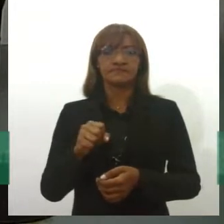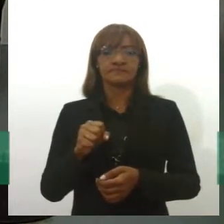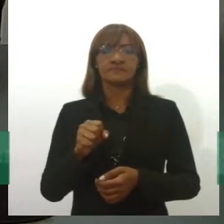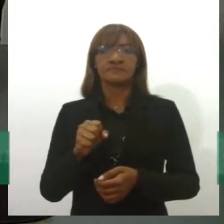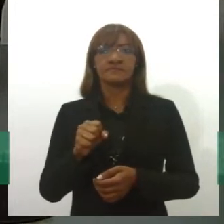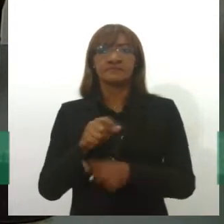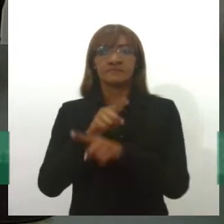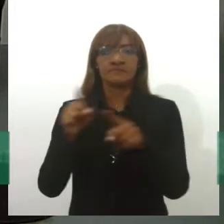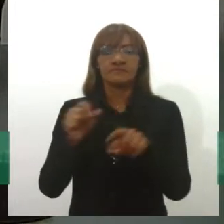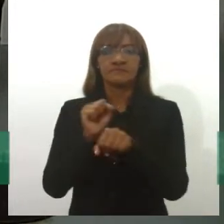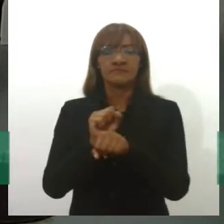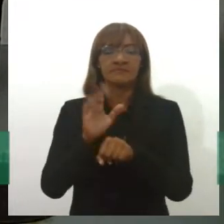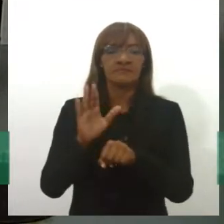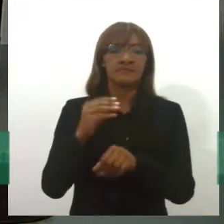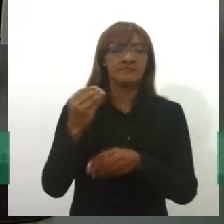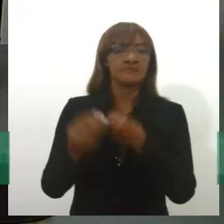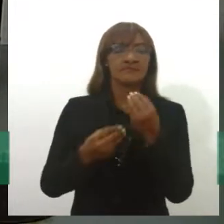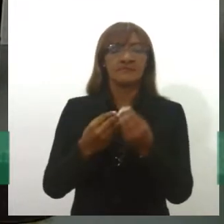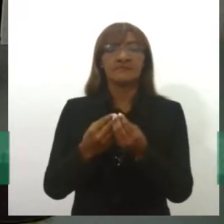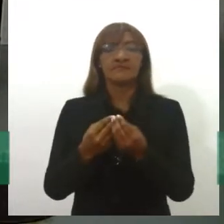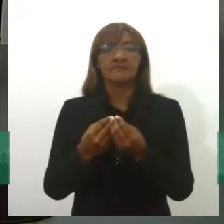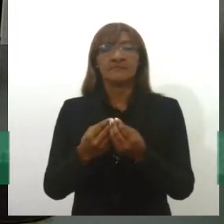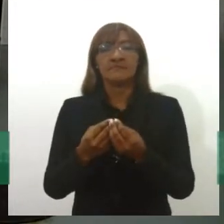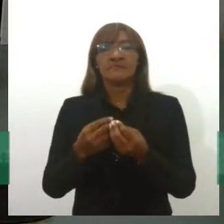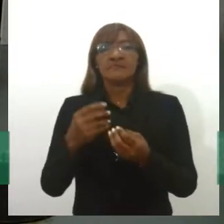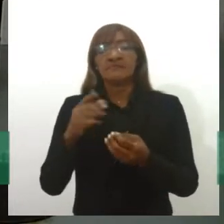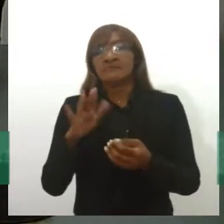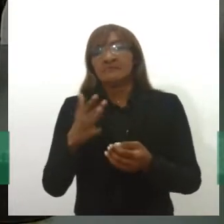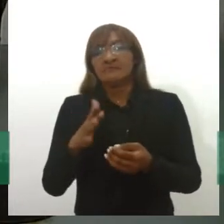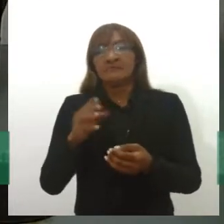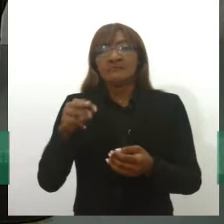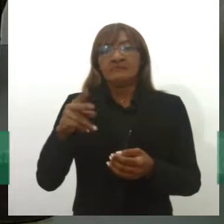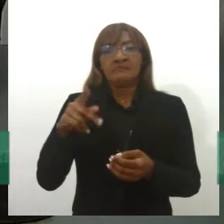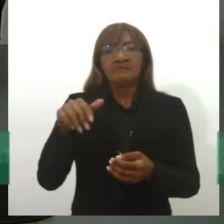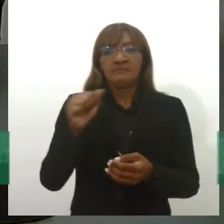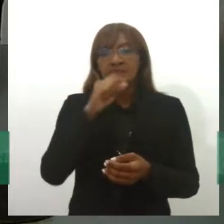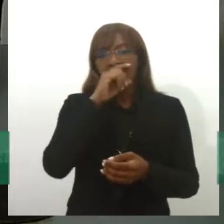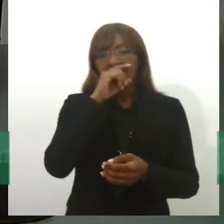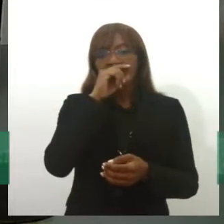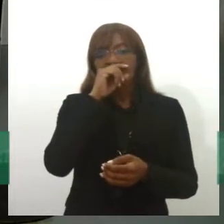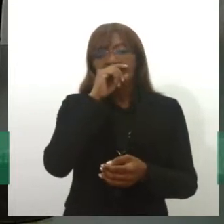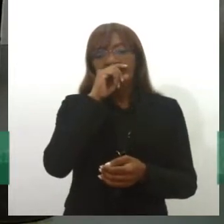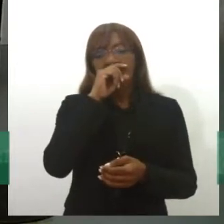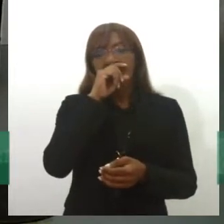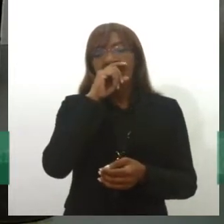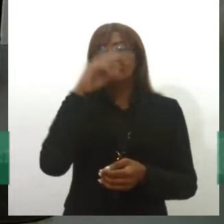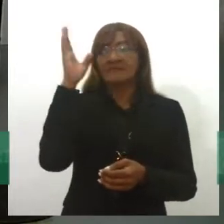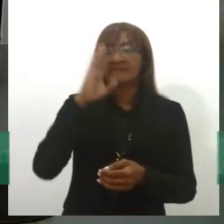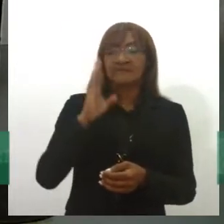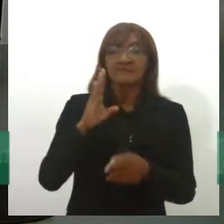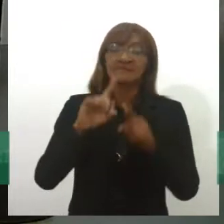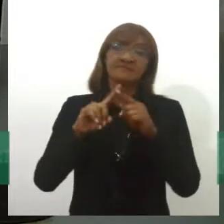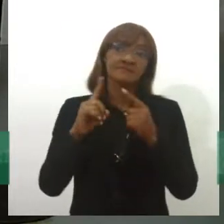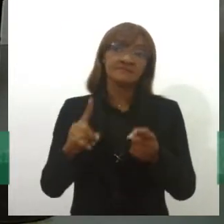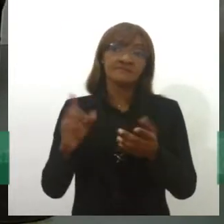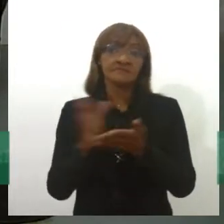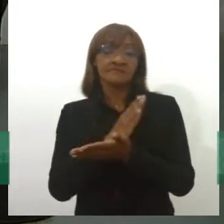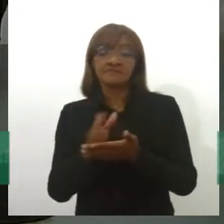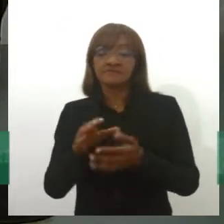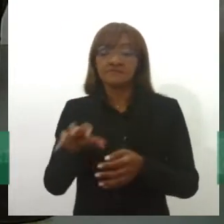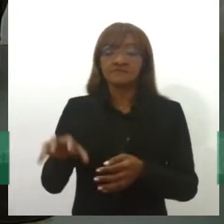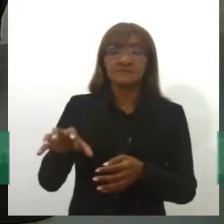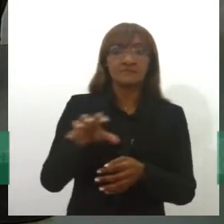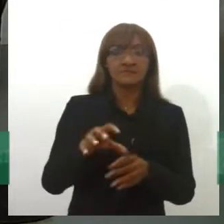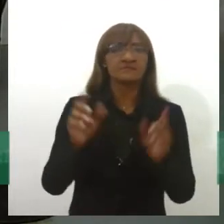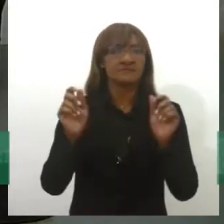essa redução de PIS e COFINS? É uma média, pelo menos, se não no Brasil como um todo, mas por região, uma média aí de